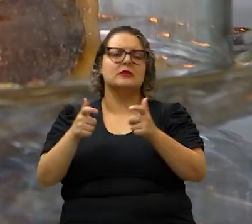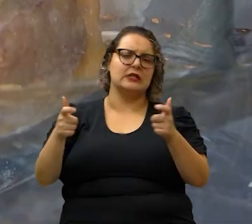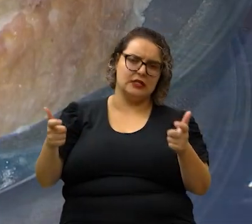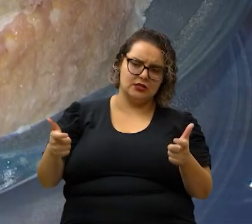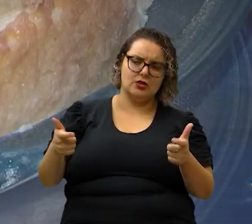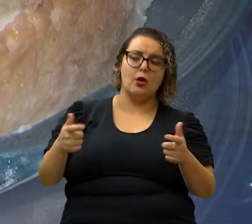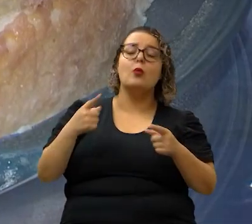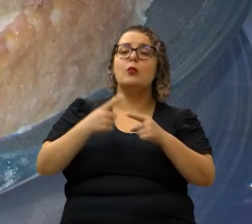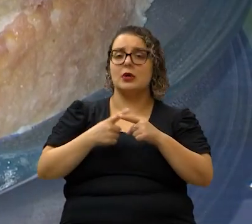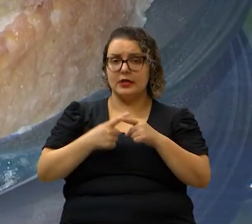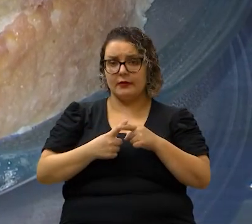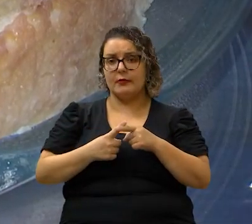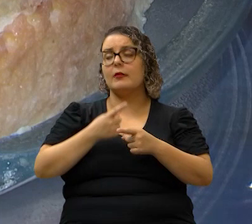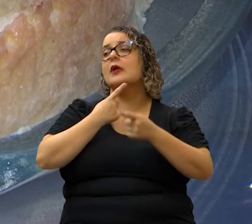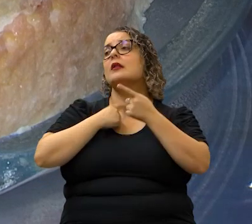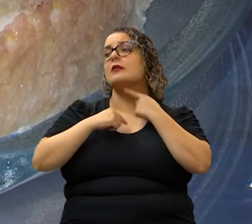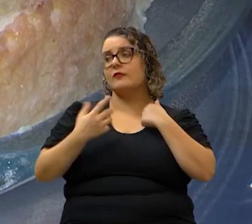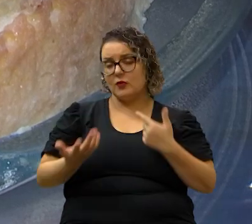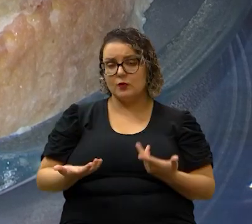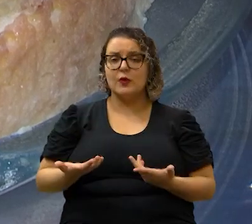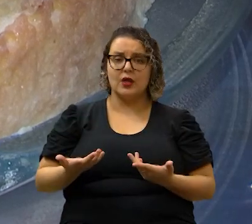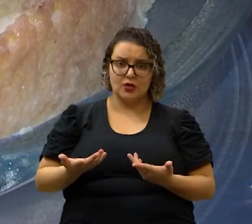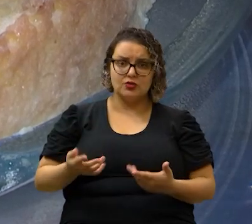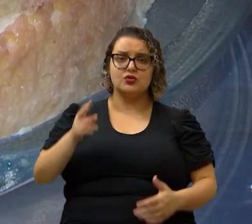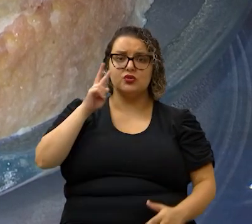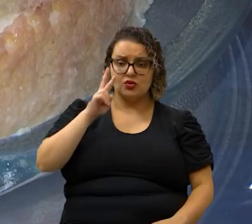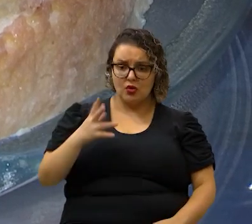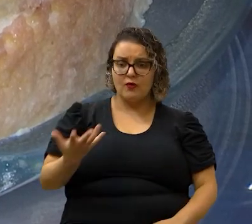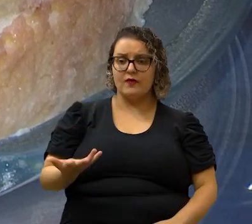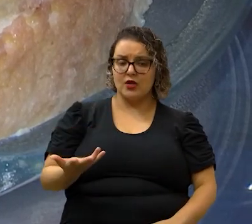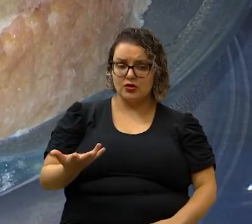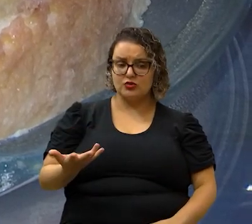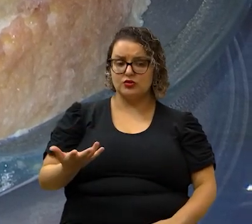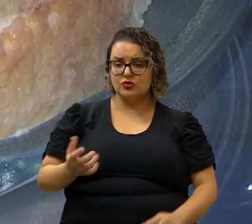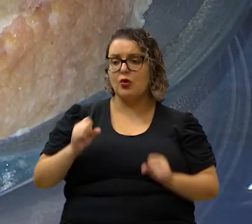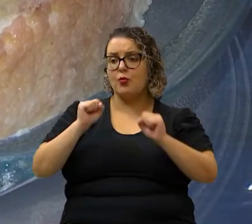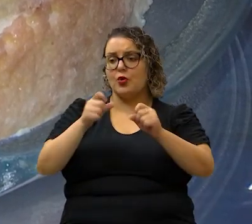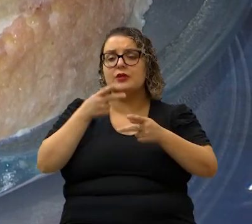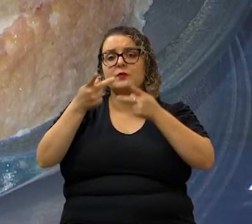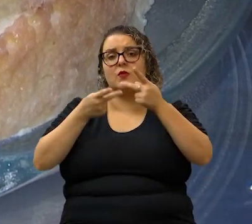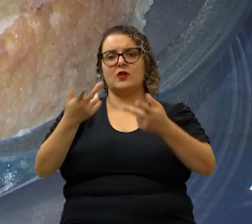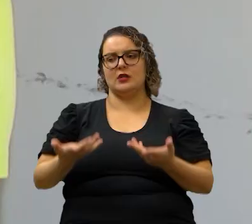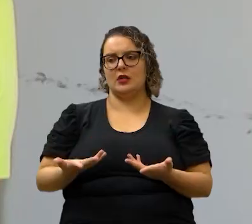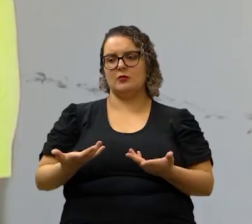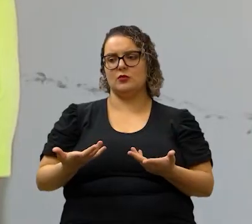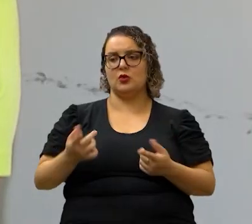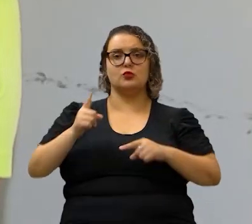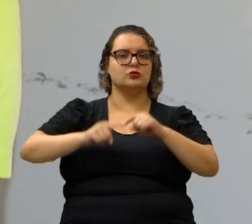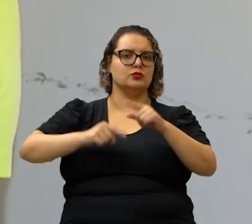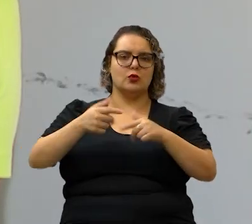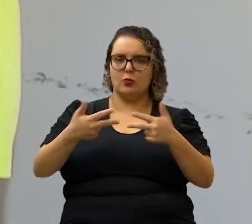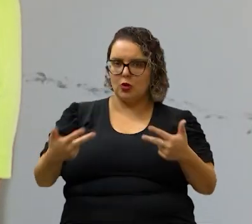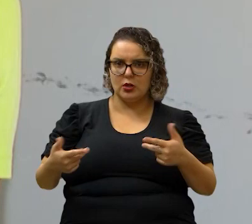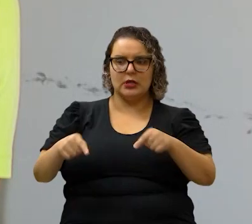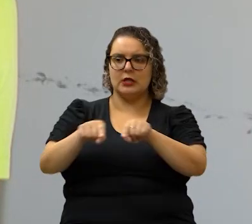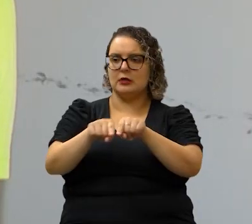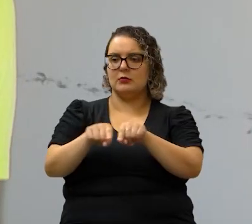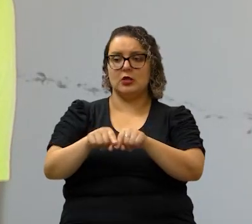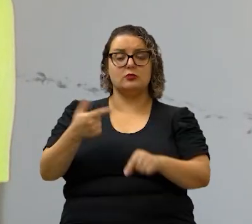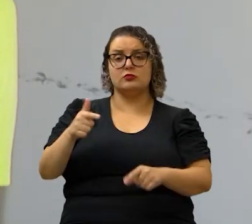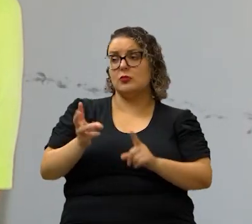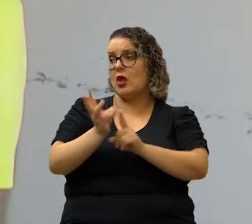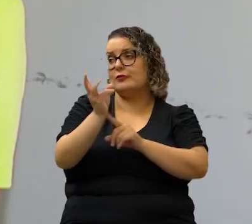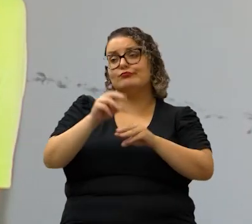muito grandes. Por quê? Pela necessidade, né, que eu vejo de podermos falar disso, do produto, inclusive